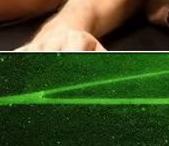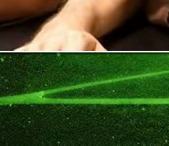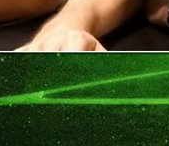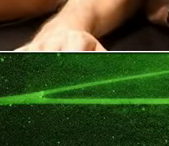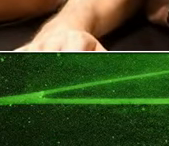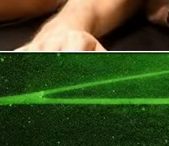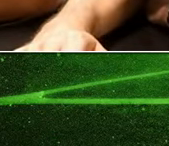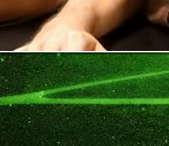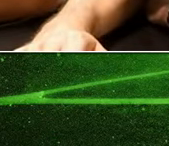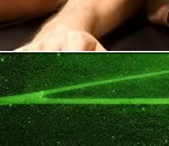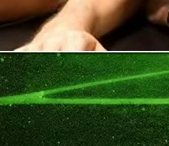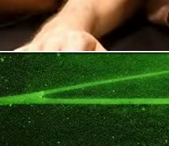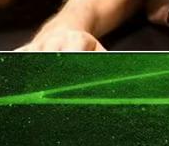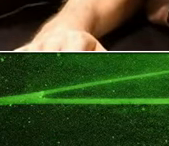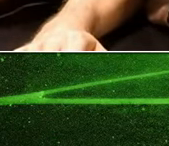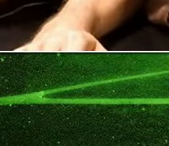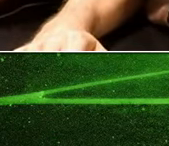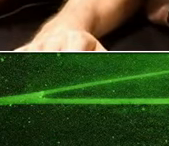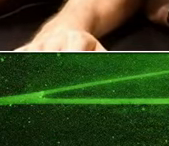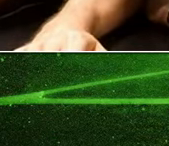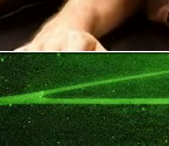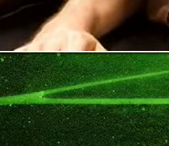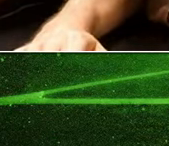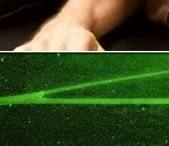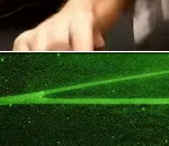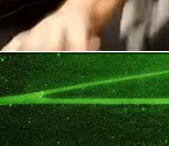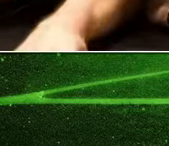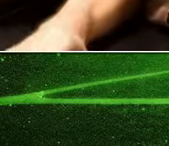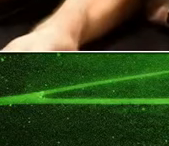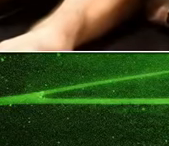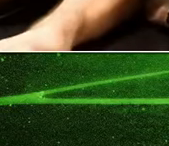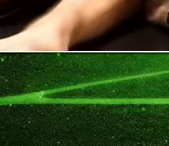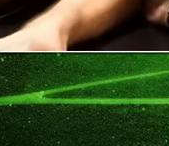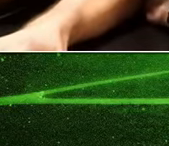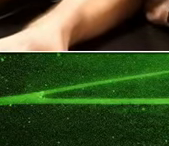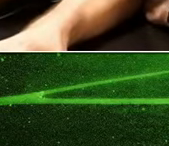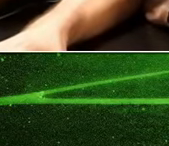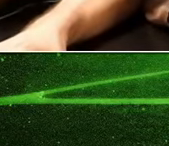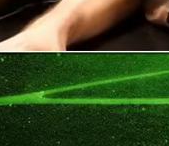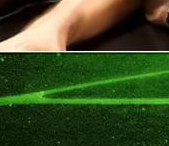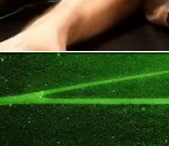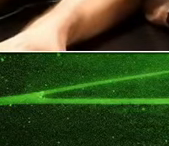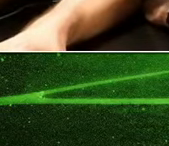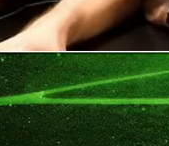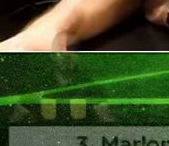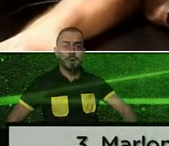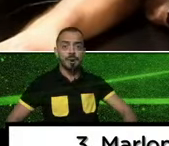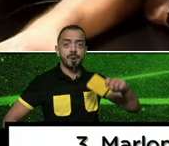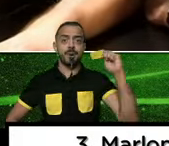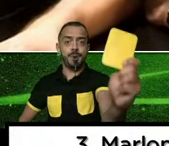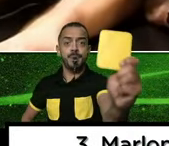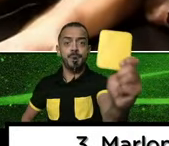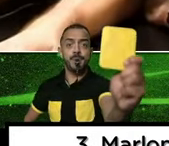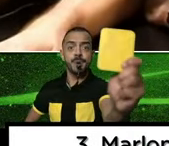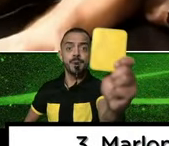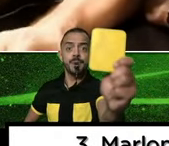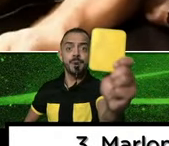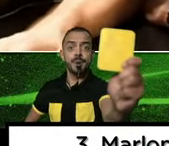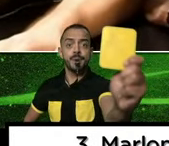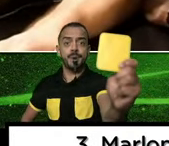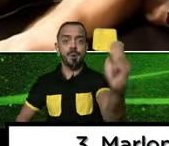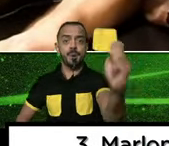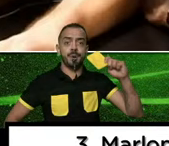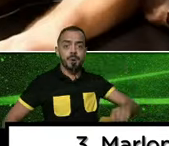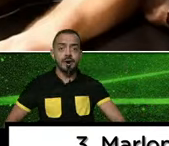30 mentira cabido momento do Cruzeiro 44 segundo tempo é o Cruzeiro foi tudo ou nada né vai dar espaço às costas do seu